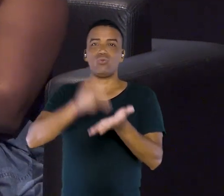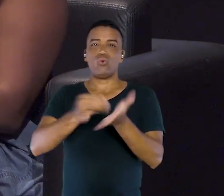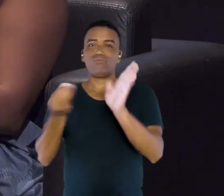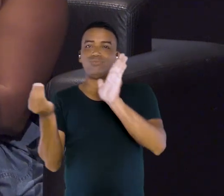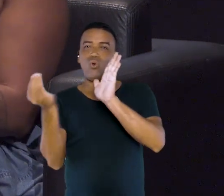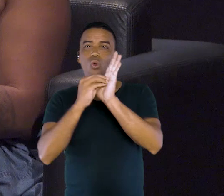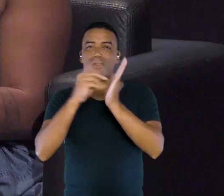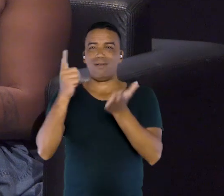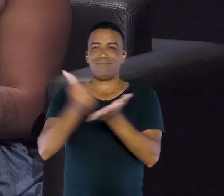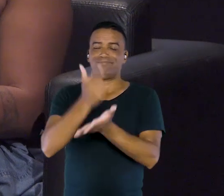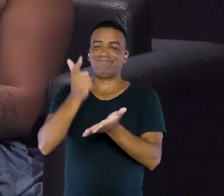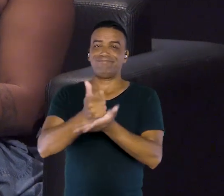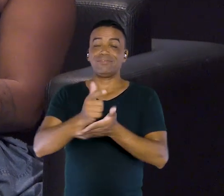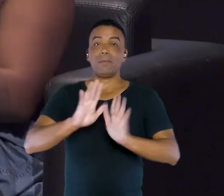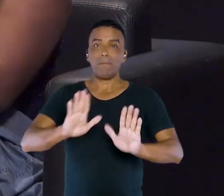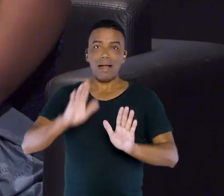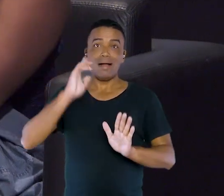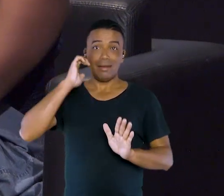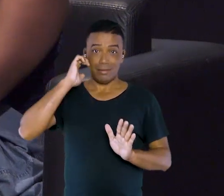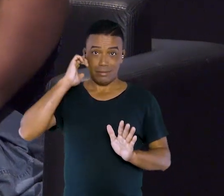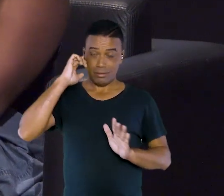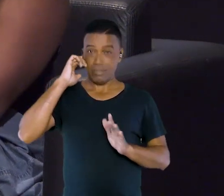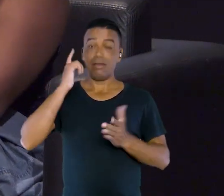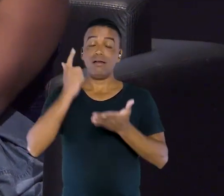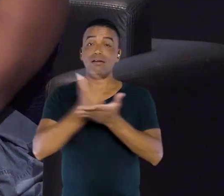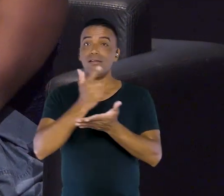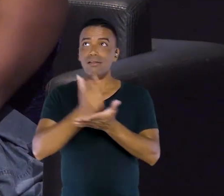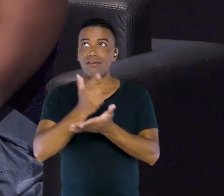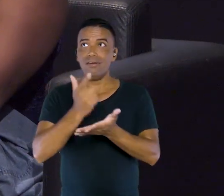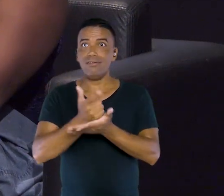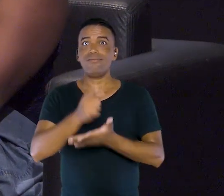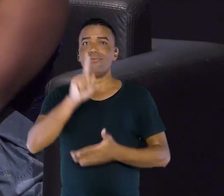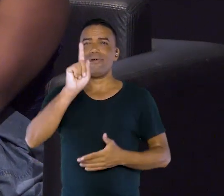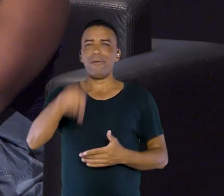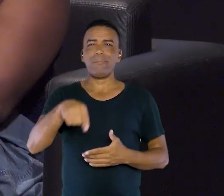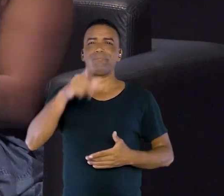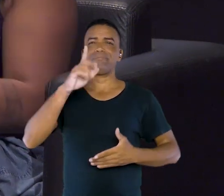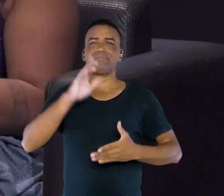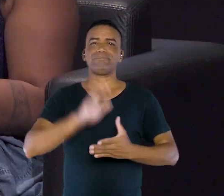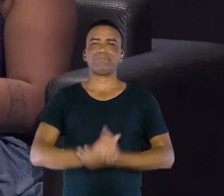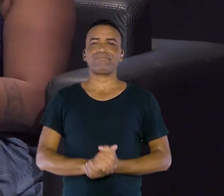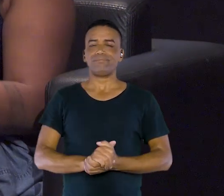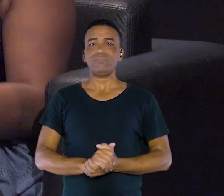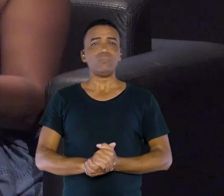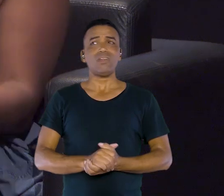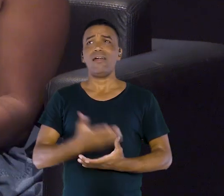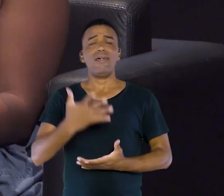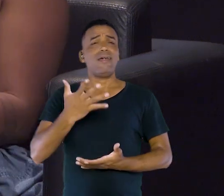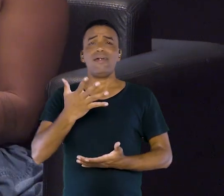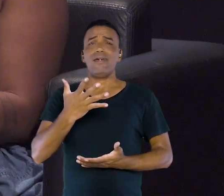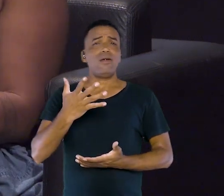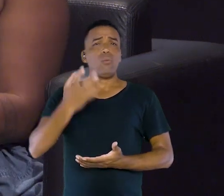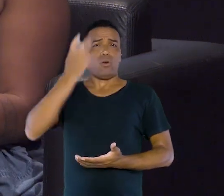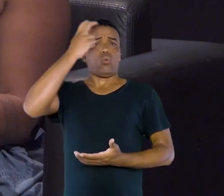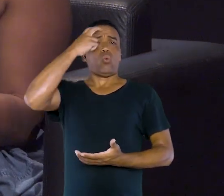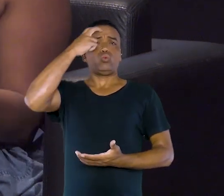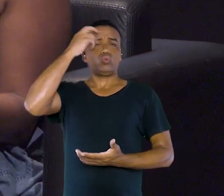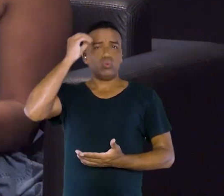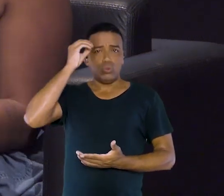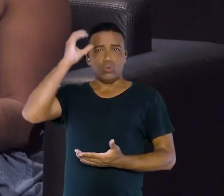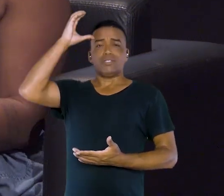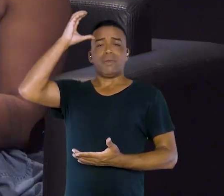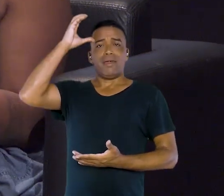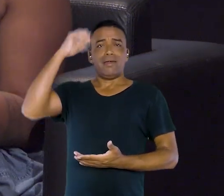ficaram de fora. Mas esse livro é uma ciência nossa, né,